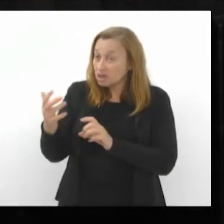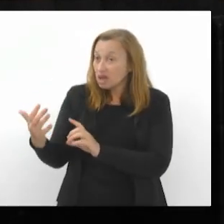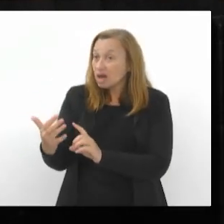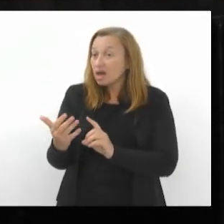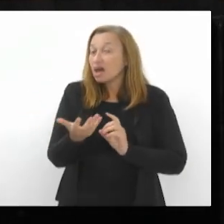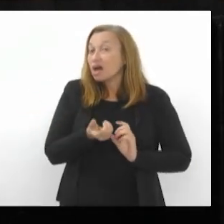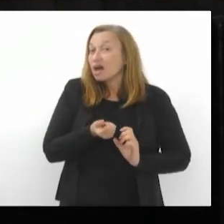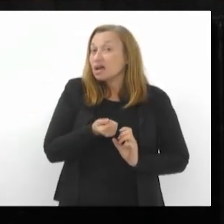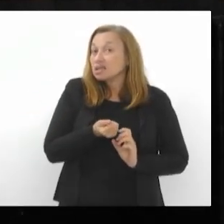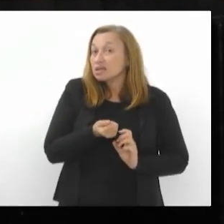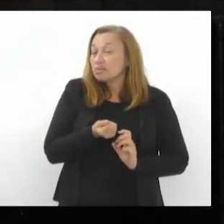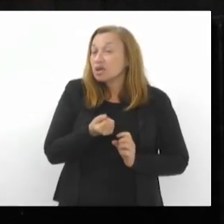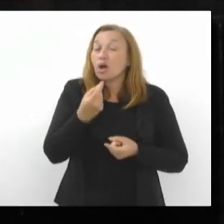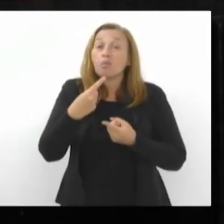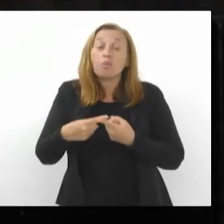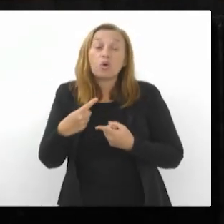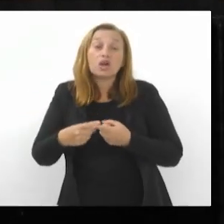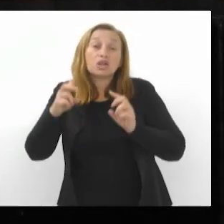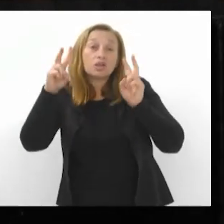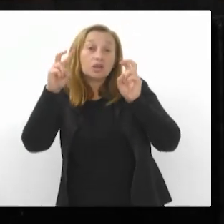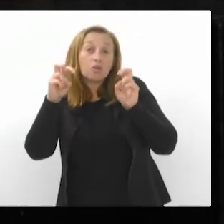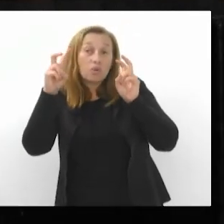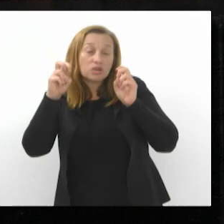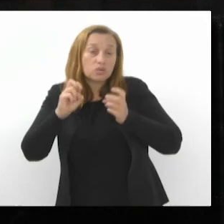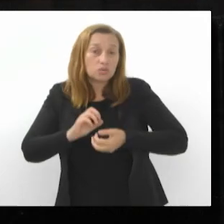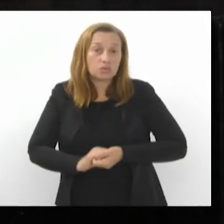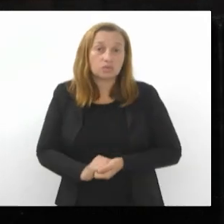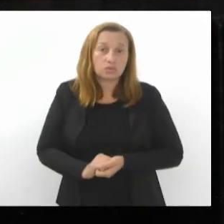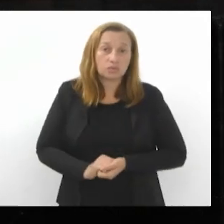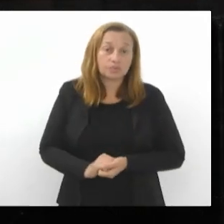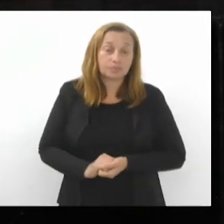acolhidas. Porque tem uma questão